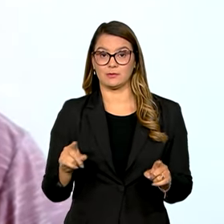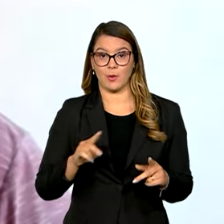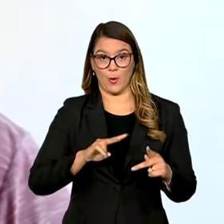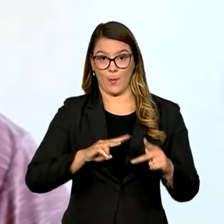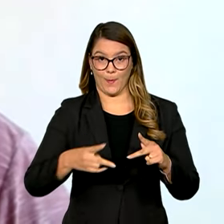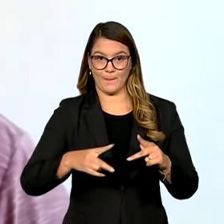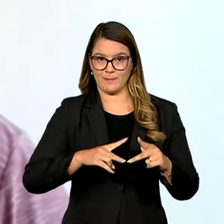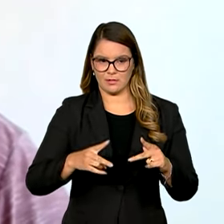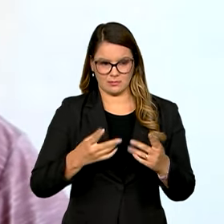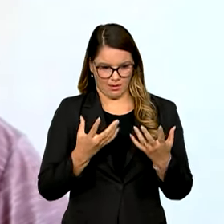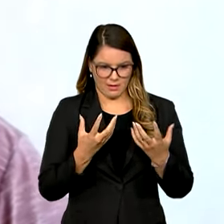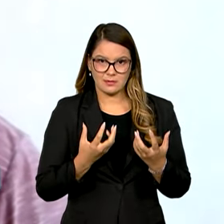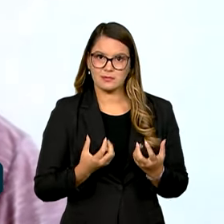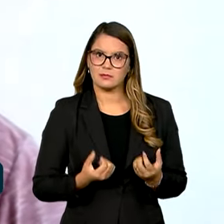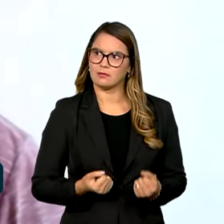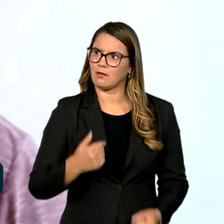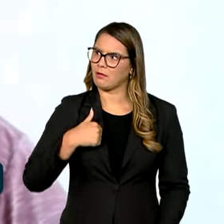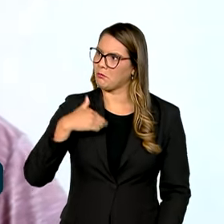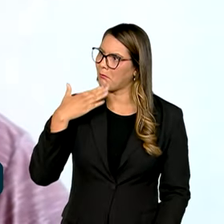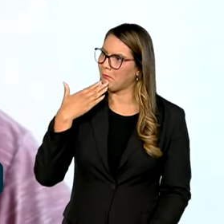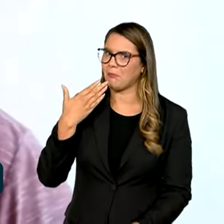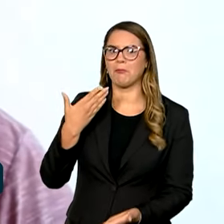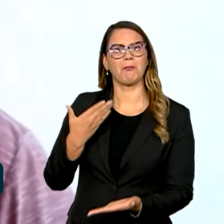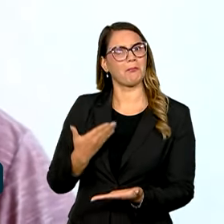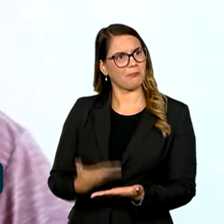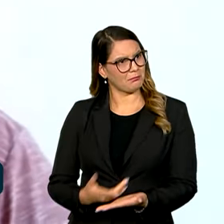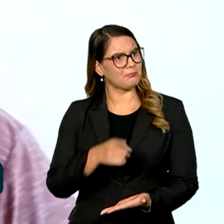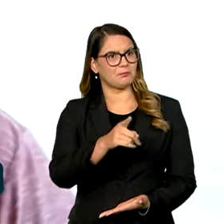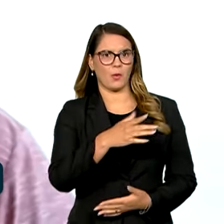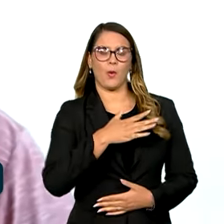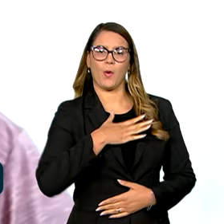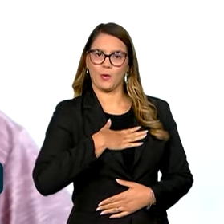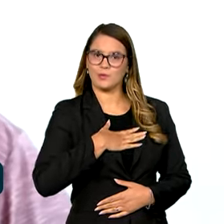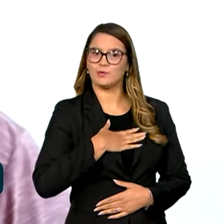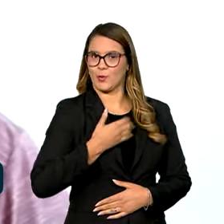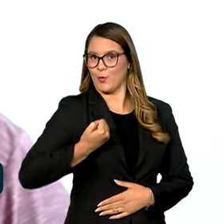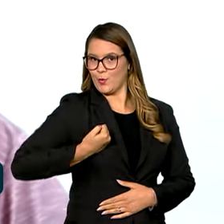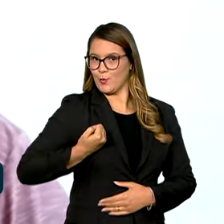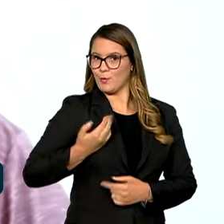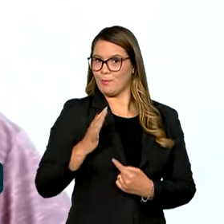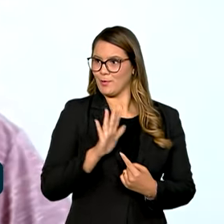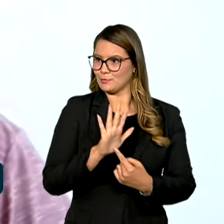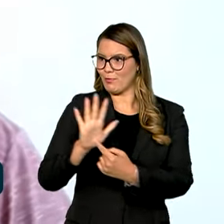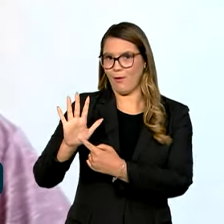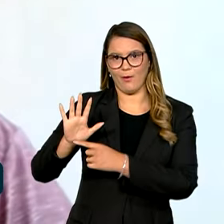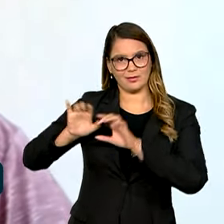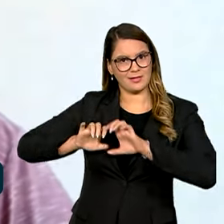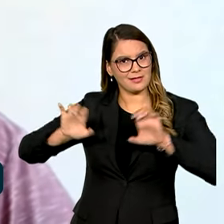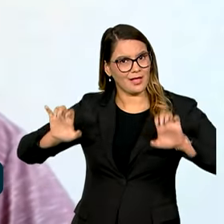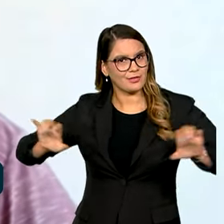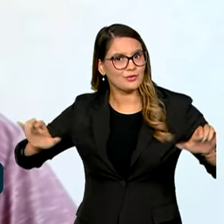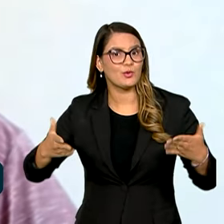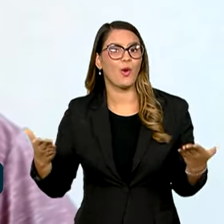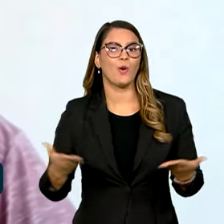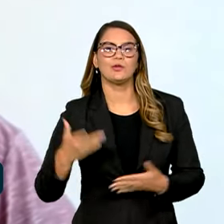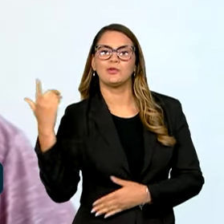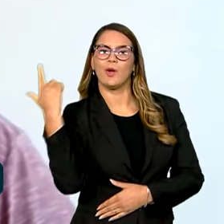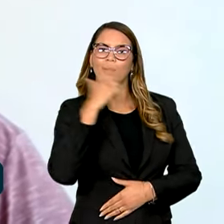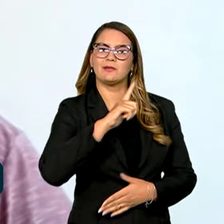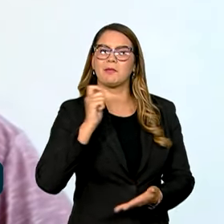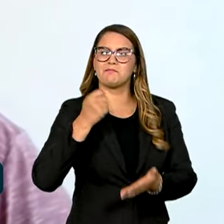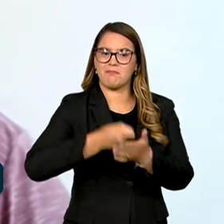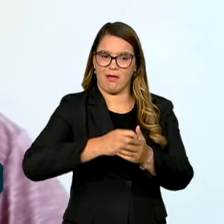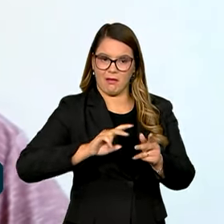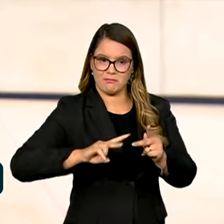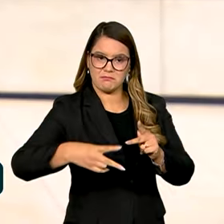pela população nos surpreendeu bastante. E os números falam por si, né? De fato, a gente consegue hoje fazer um Pix para qualquer